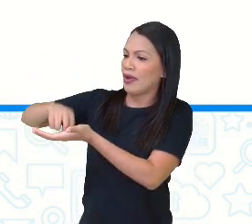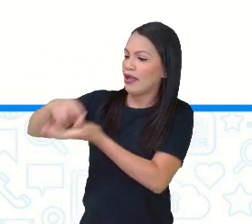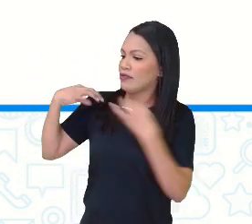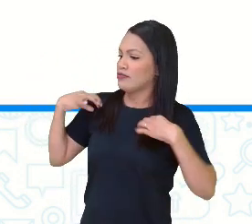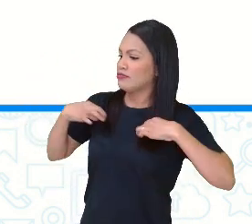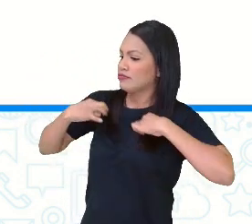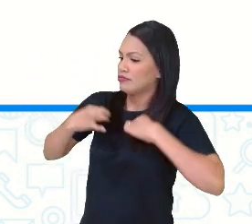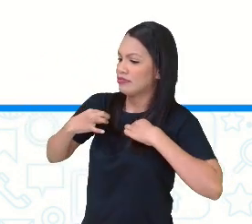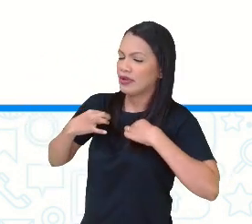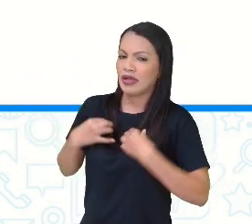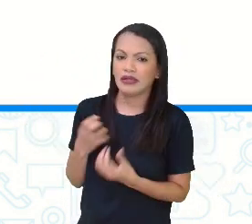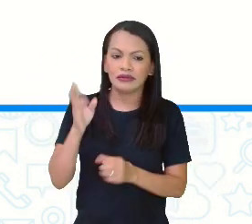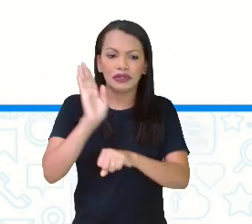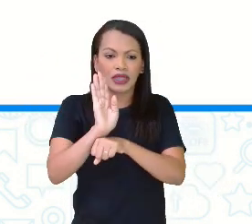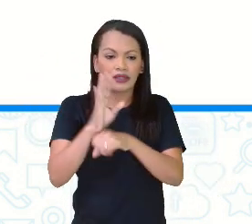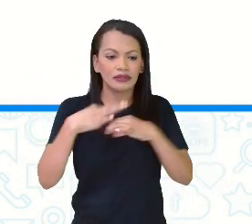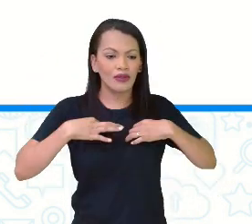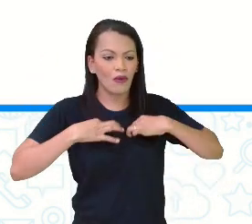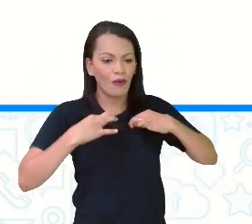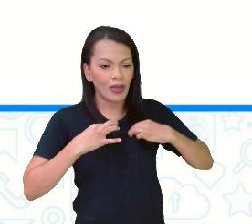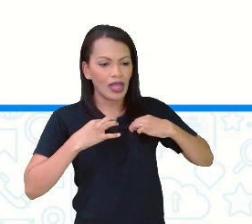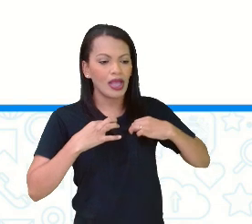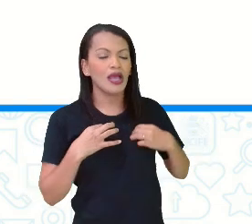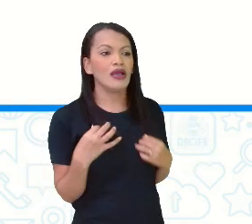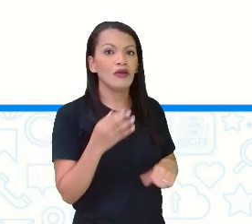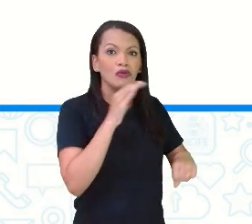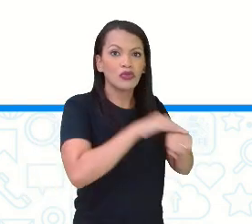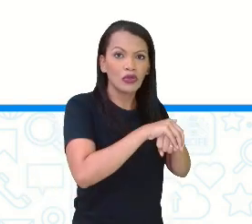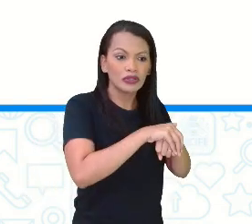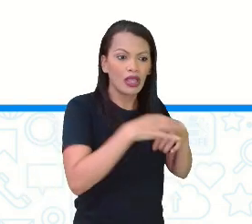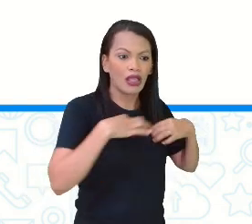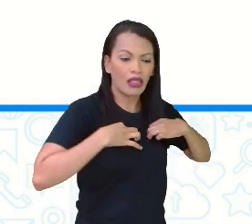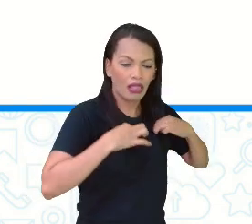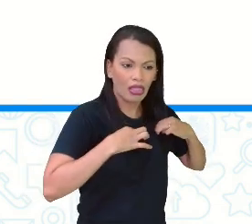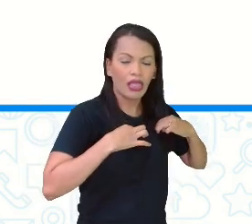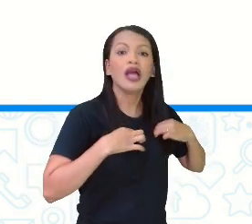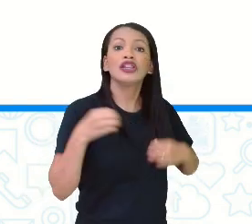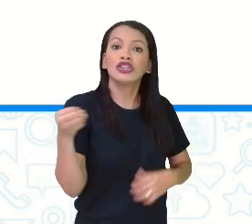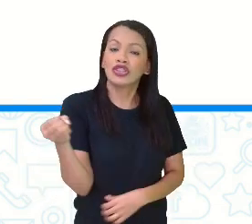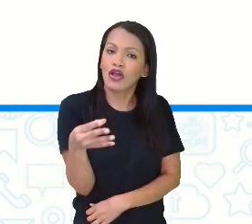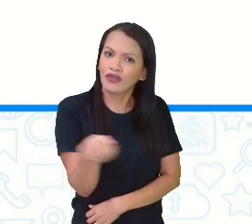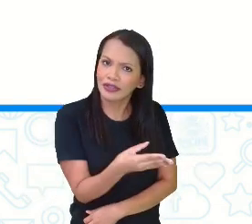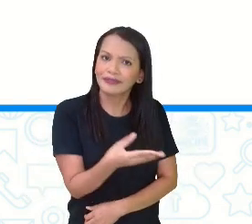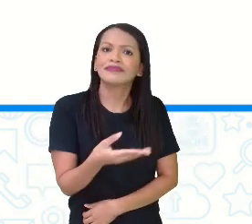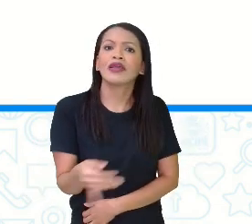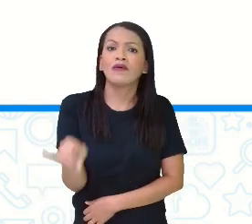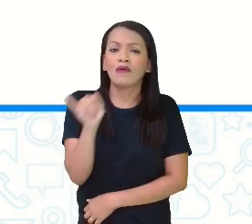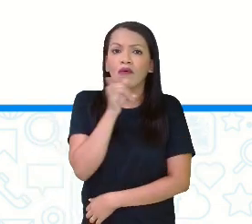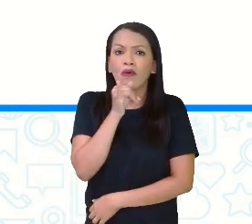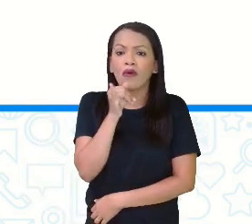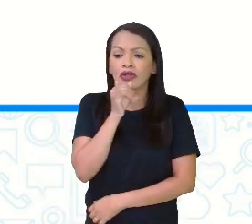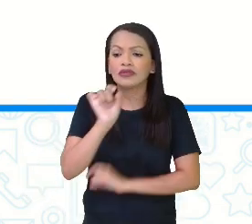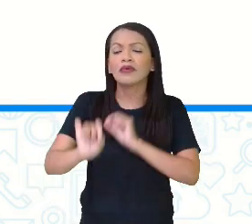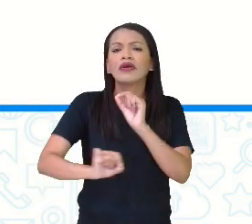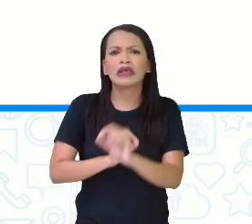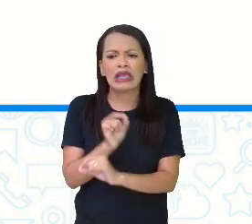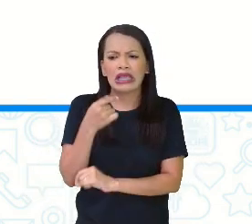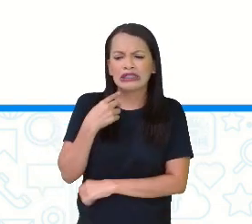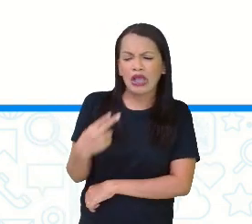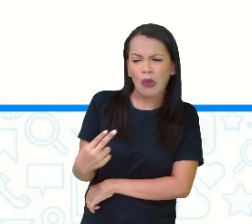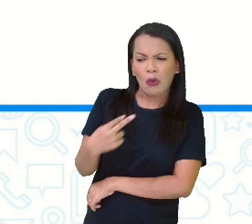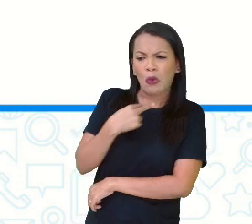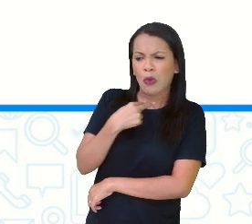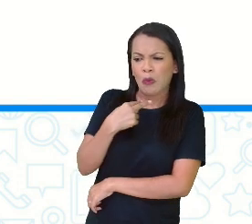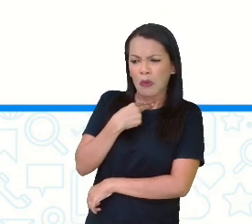dizer dele o que se diz a qualquer rei, o rei está ocupado com seus conselheiros, por exemplo, dele se dizia sempre a mesma